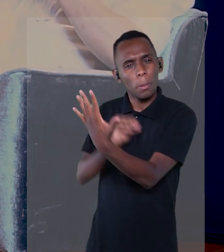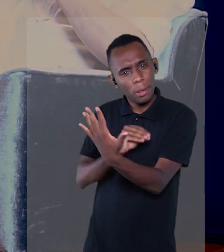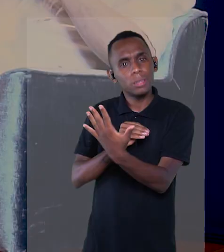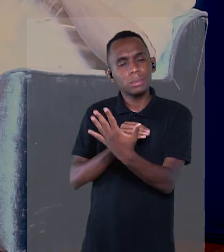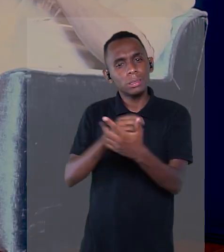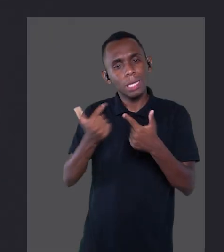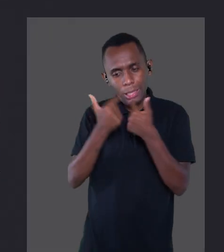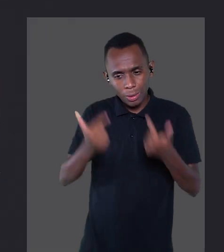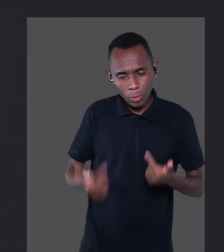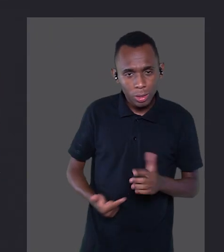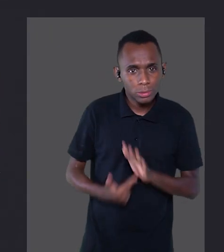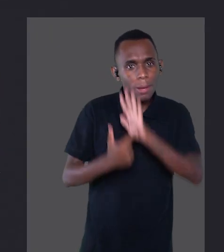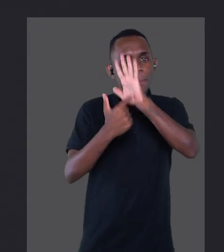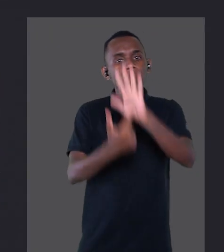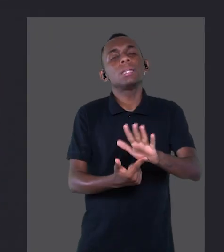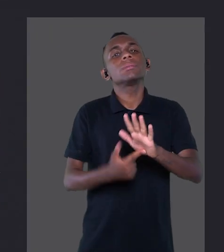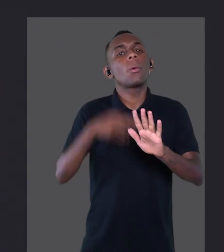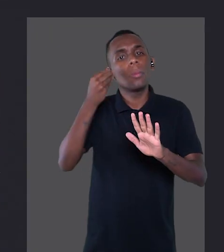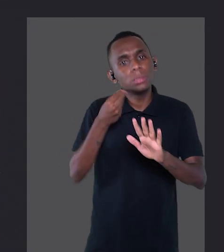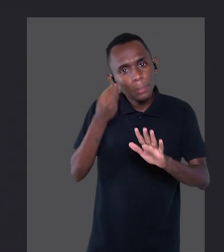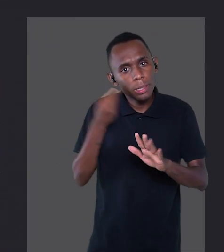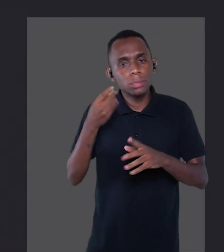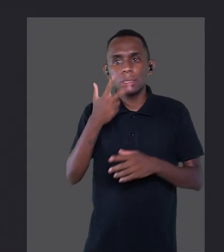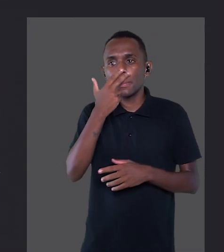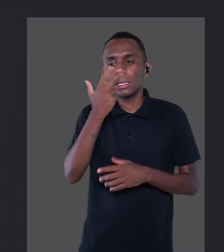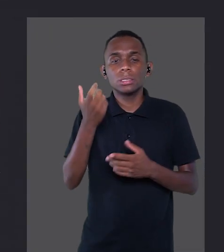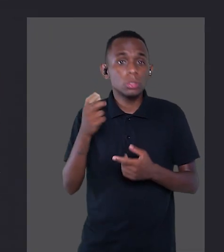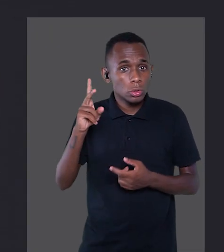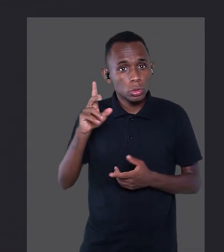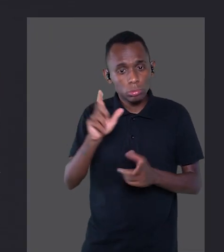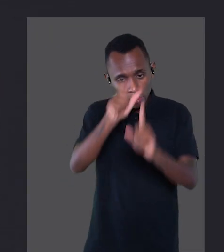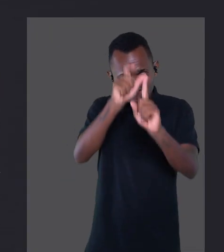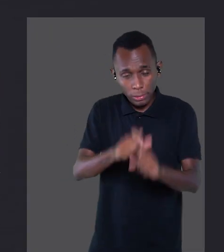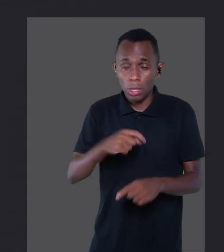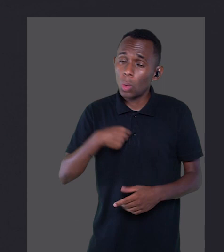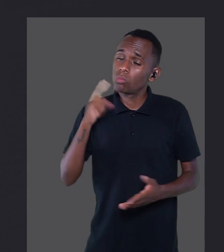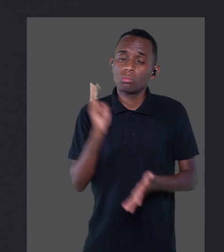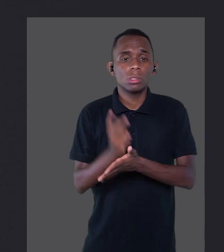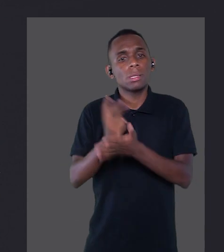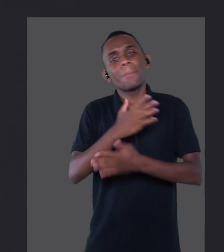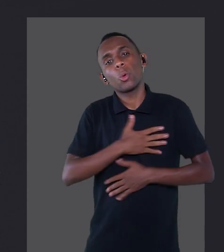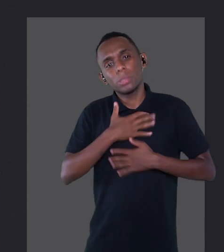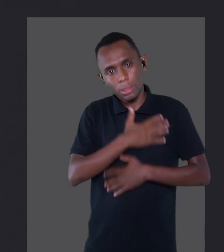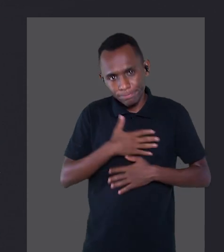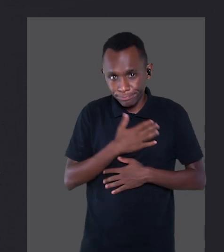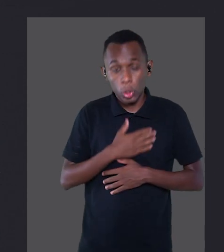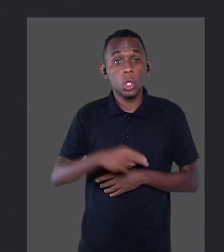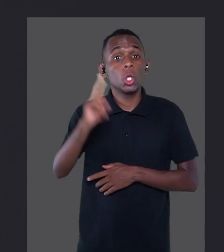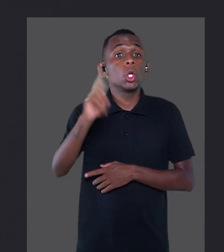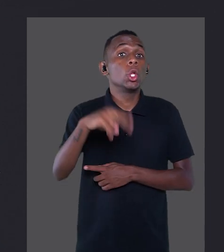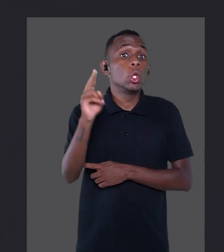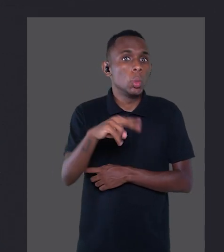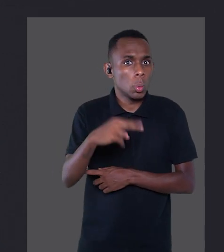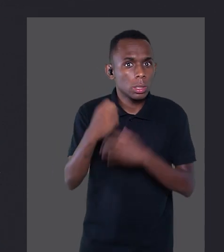trazer a linguagem para dentro da história, como se ela fosse um personagem, isso é uma coisa que eu sempre gostei de fazer. Eu acho que nunca de